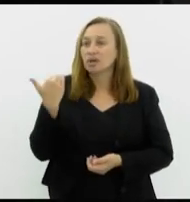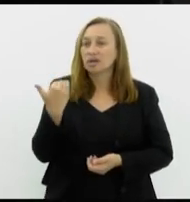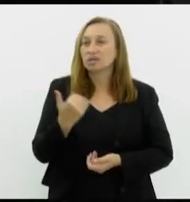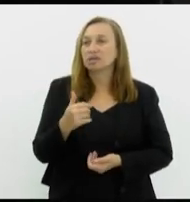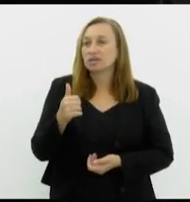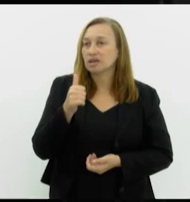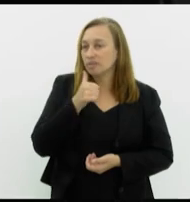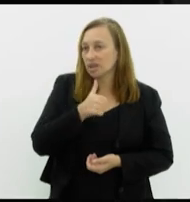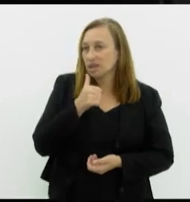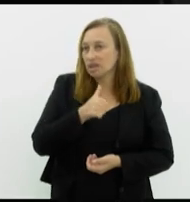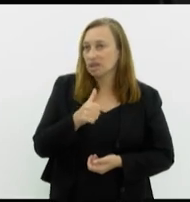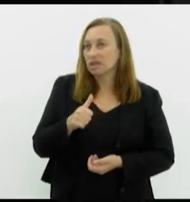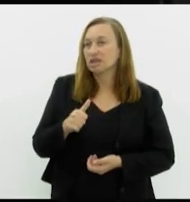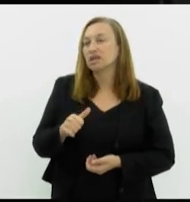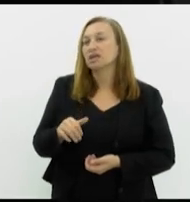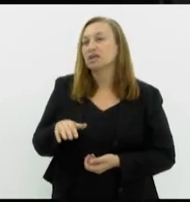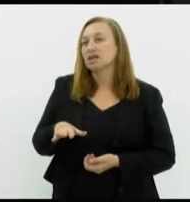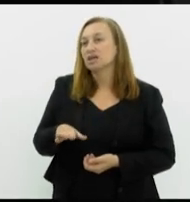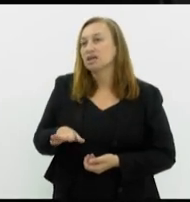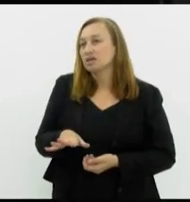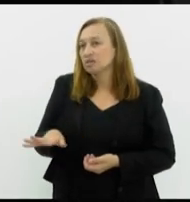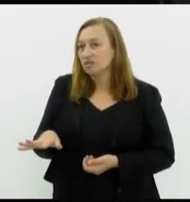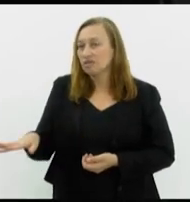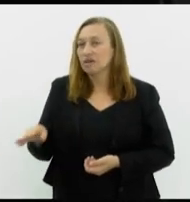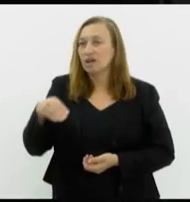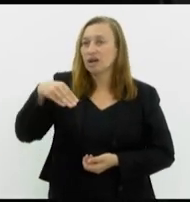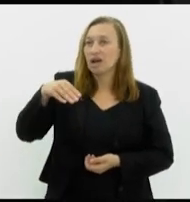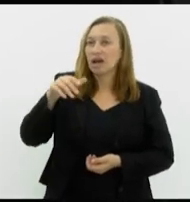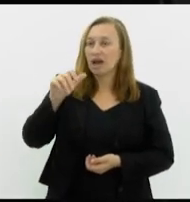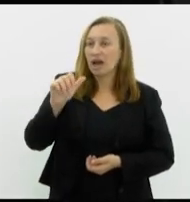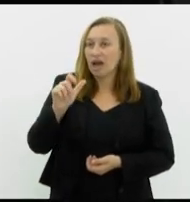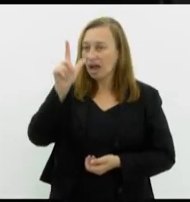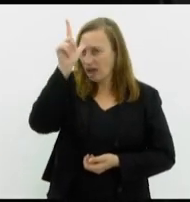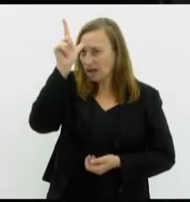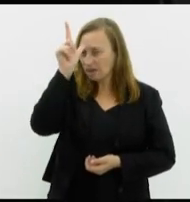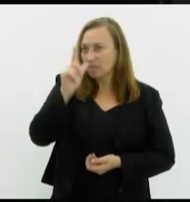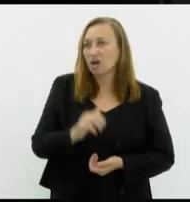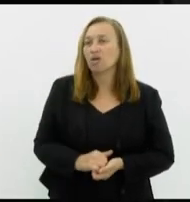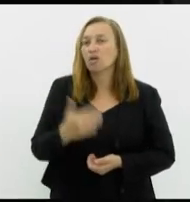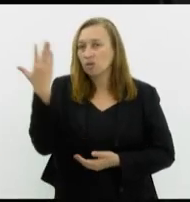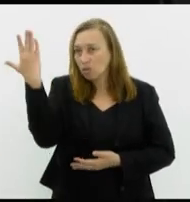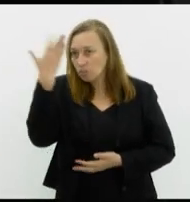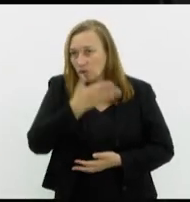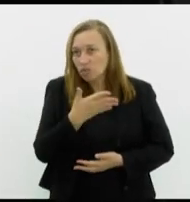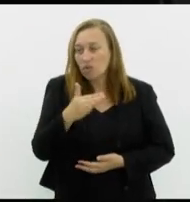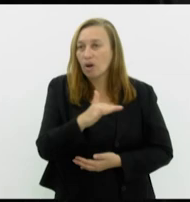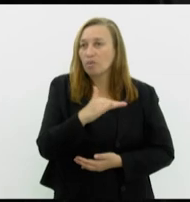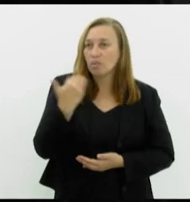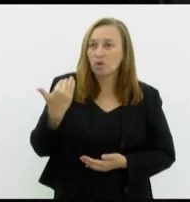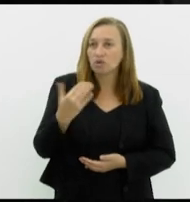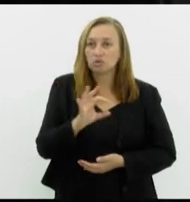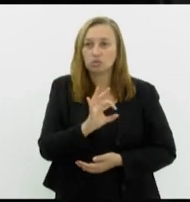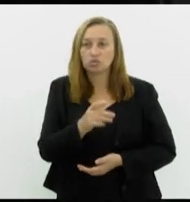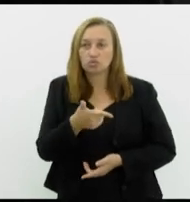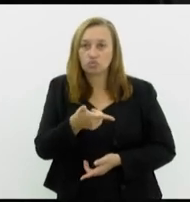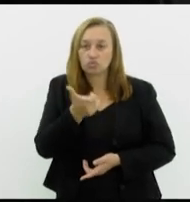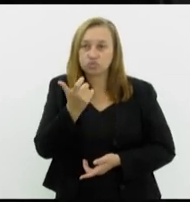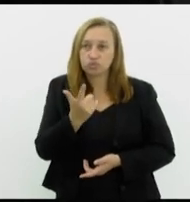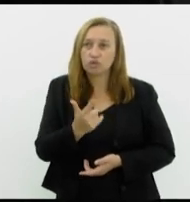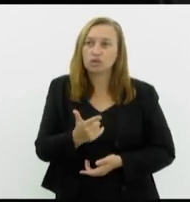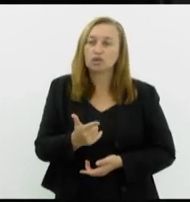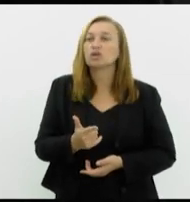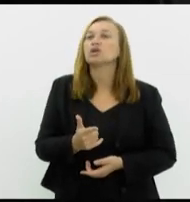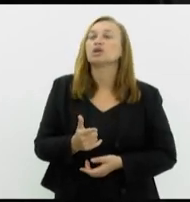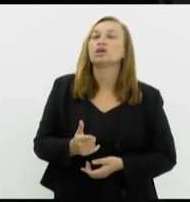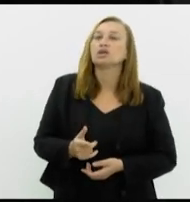Agatha, no Complexo do Alemão, uma criança de 8 anos, que foi comprovadamente também a morte a partir de um tiro dado de agentes